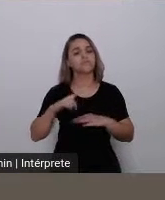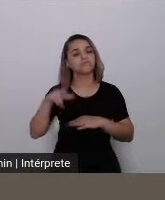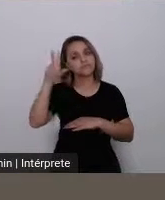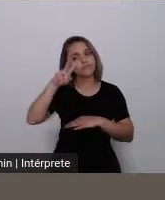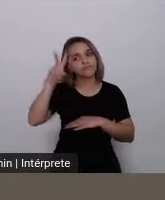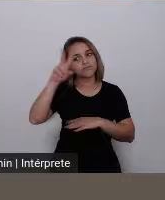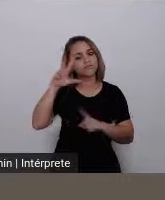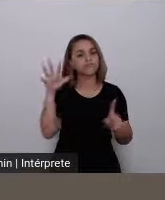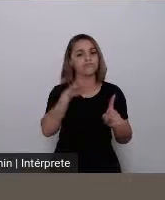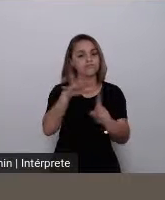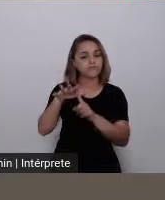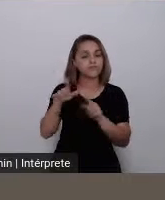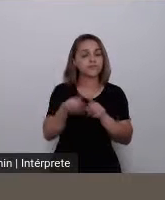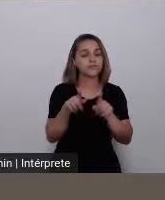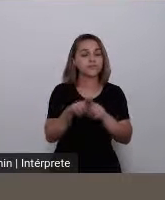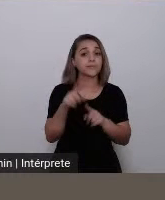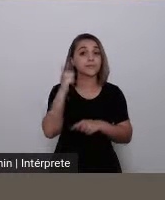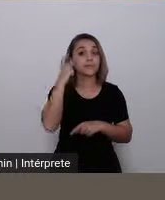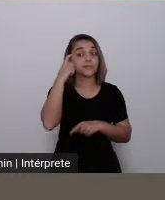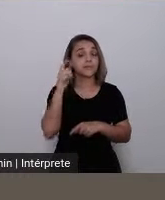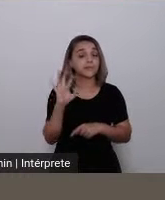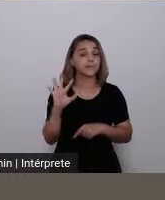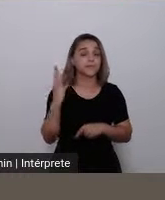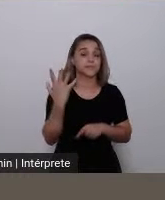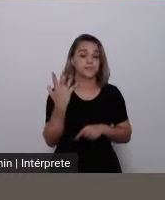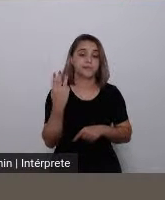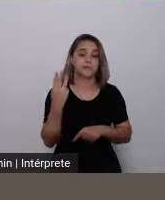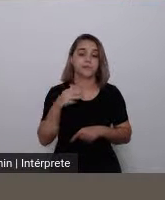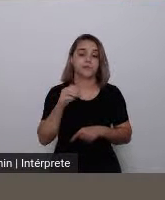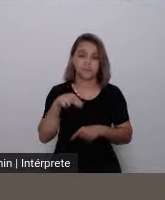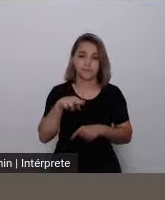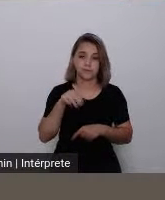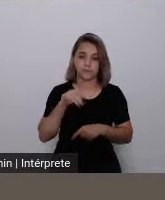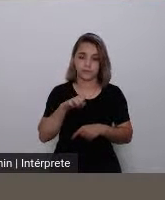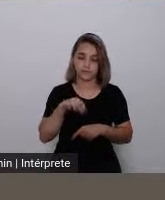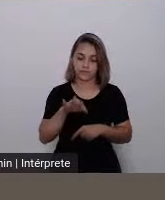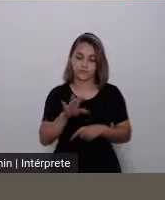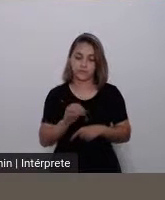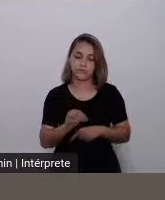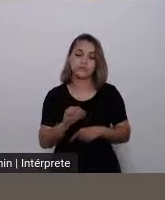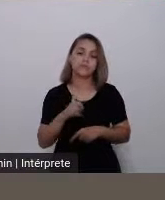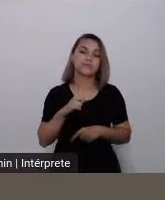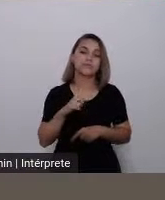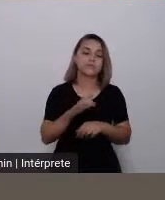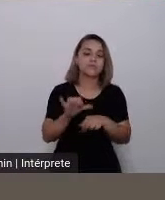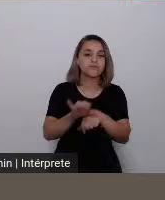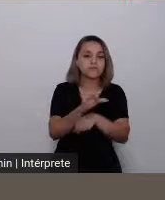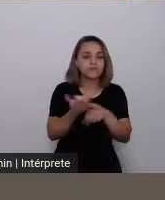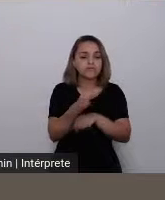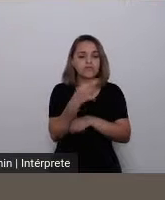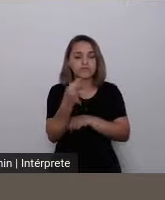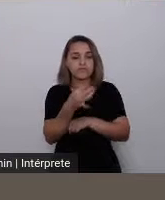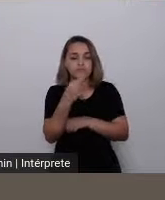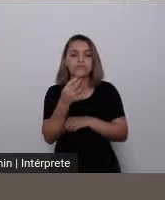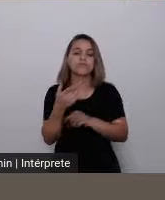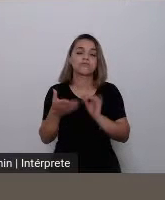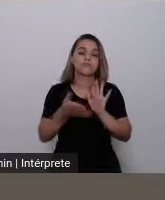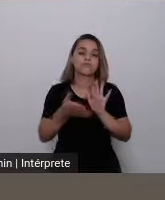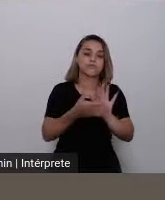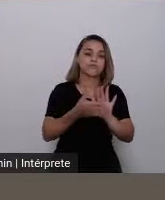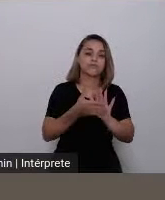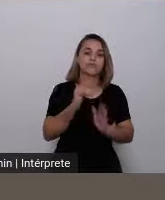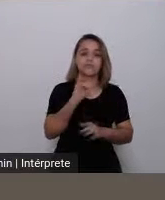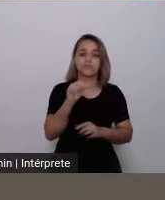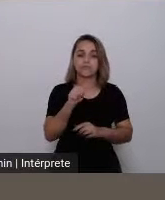pensada como evento monumento, estratégia crítica inspirada no conceito documento monumento proposto por Jacques Le Goff em